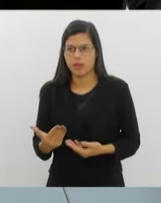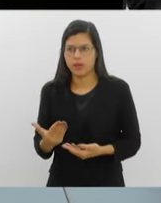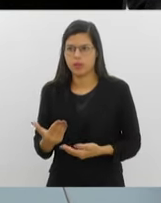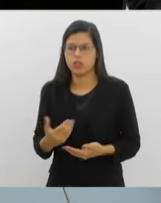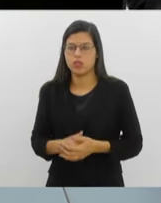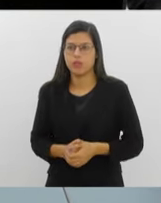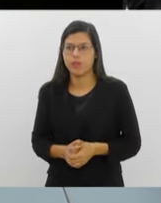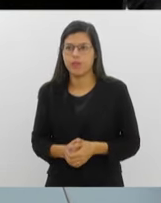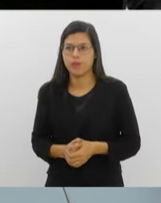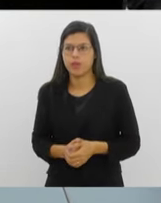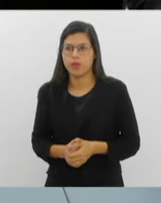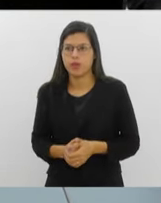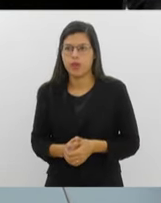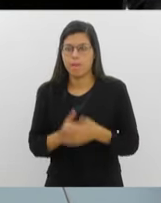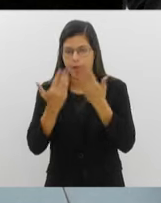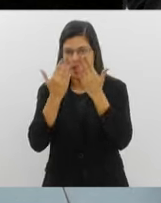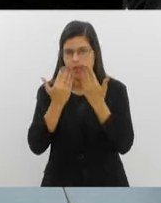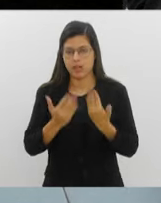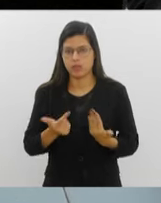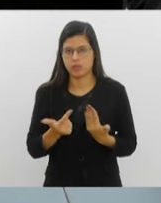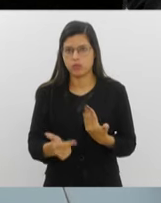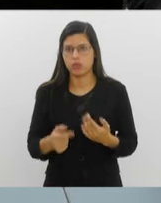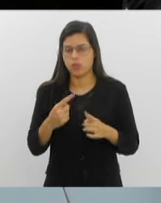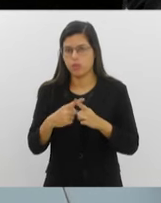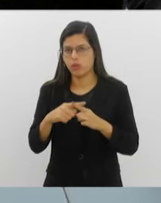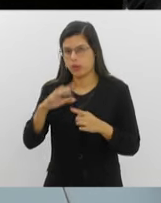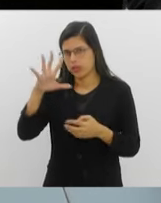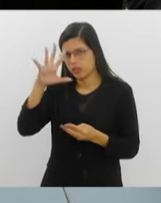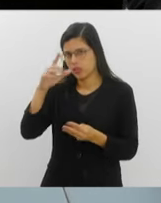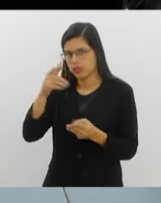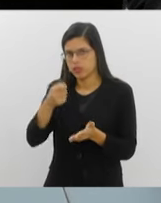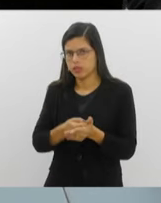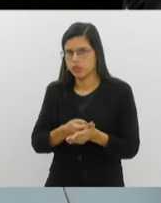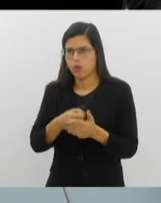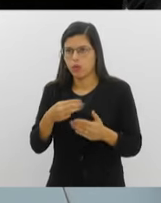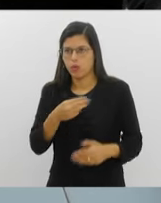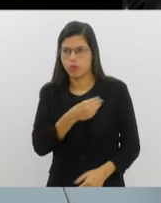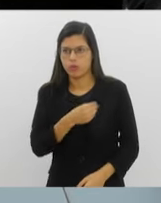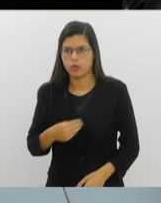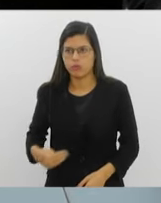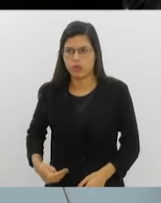vista, porque essa decisão dos ministros gerou a resolução